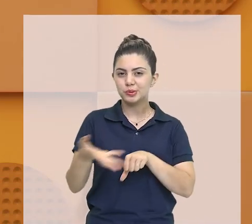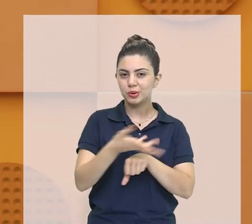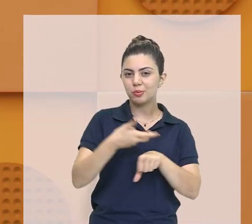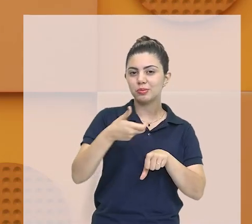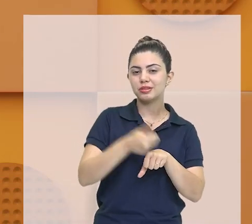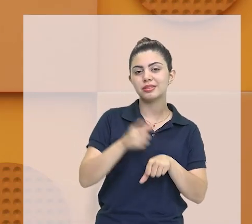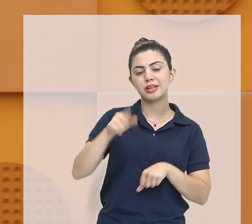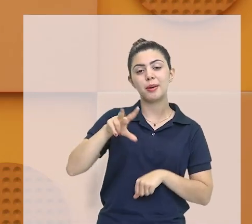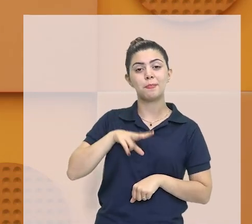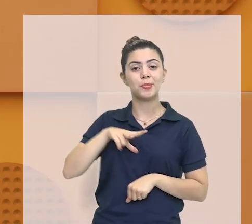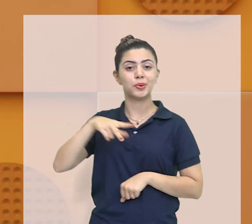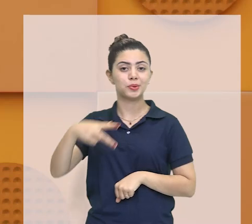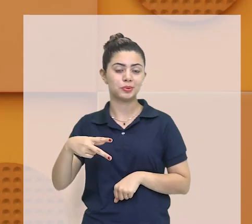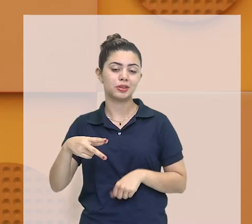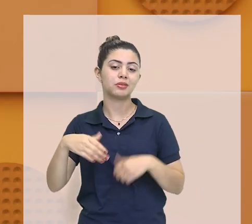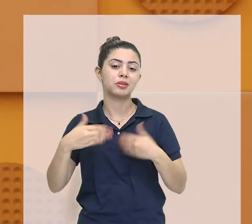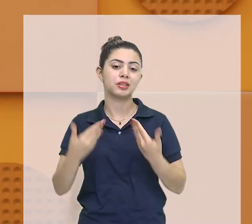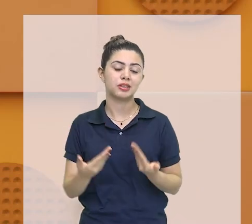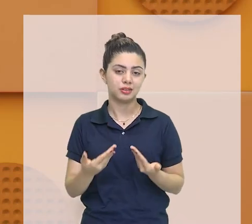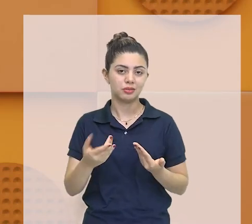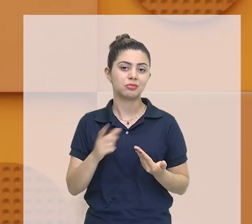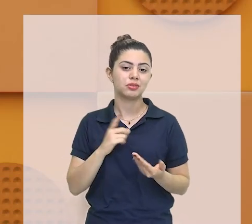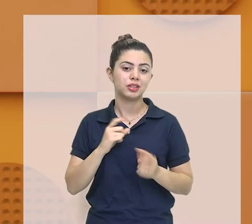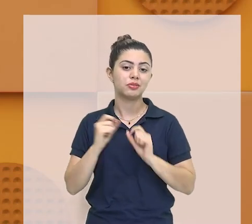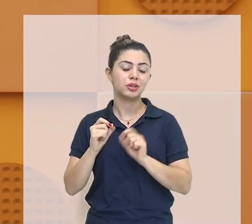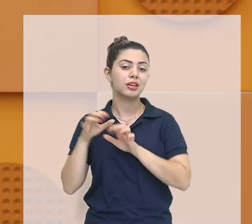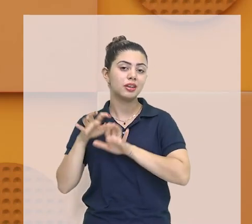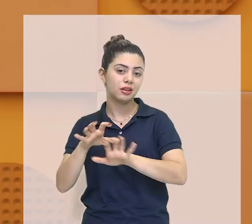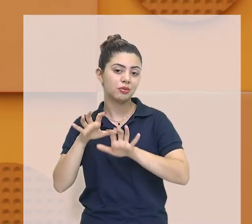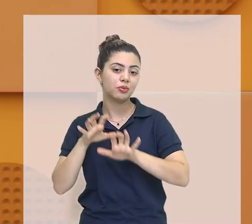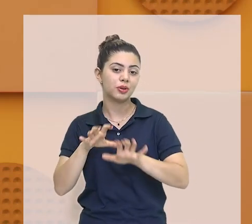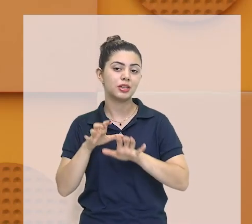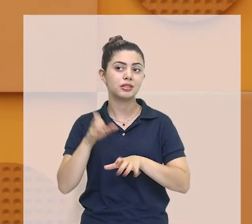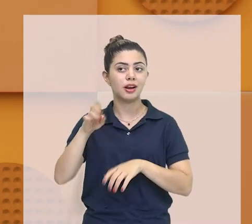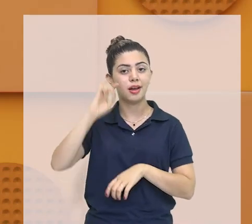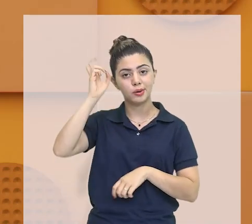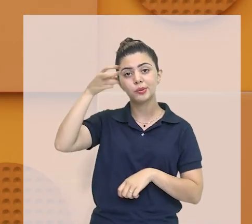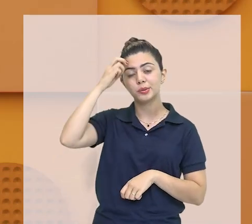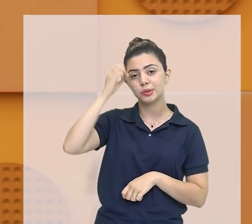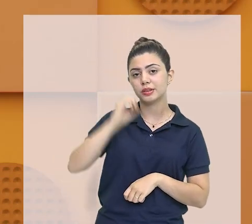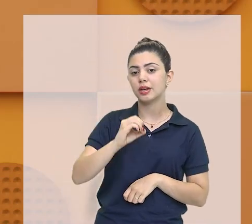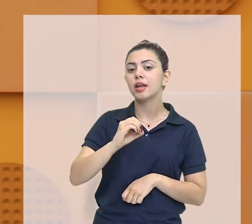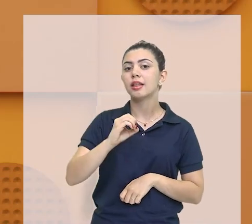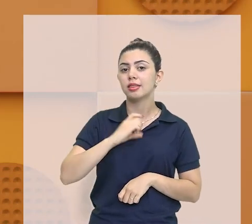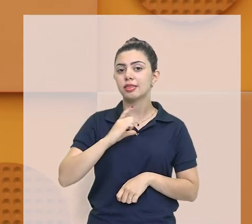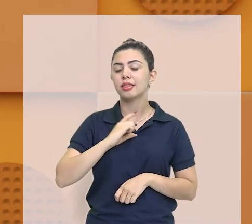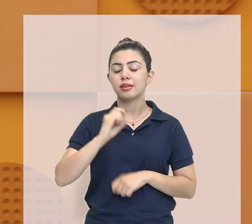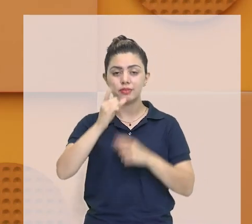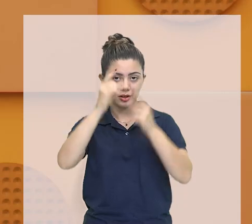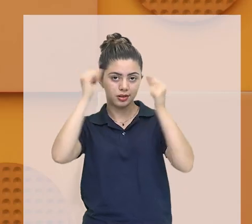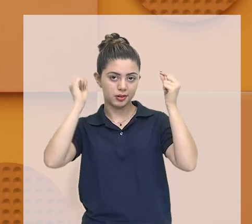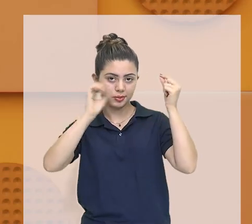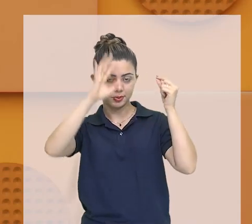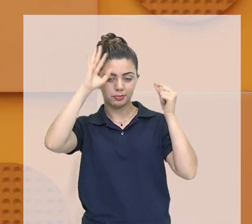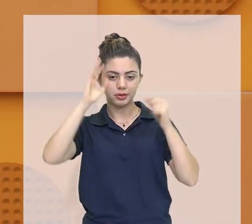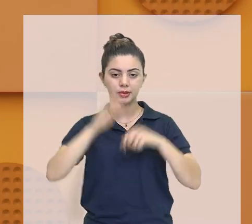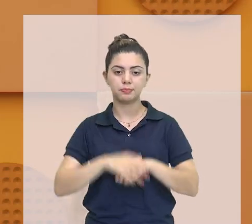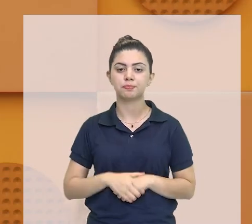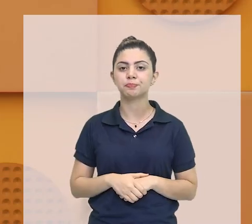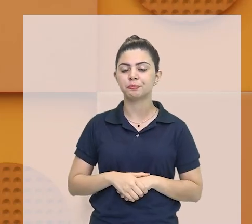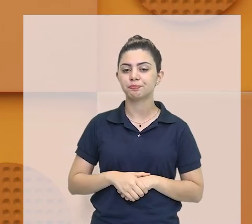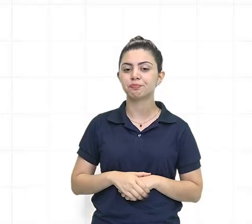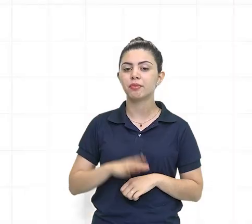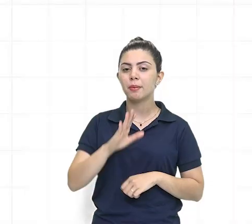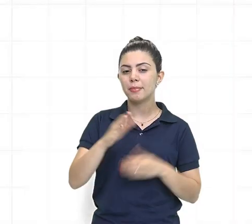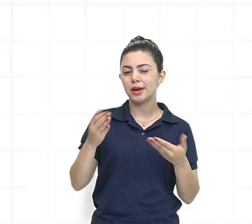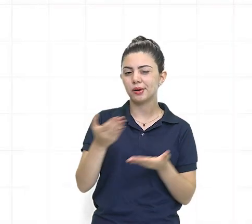é portuguesa e sofreu, então, essa influência, então, dessa cultura greco-romana. Vamos falar, então, sobre a origem da